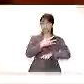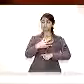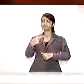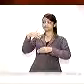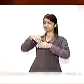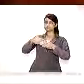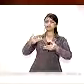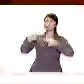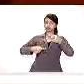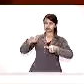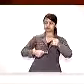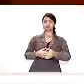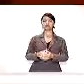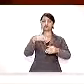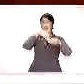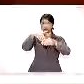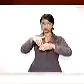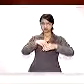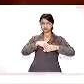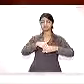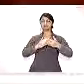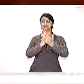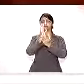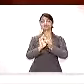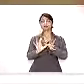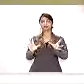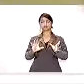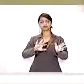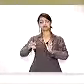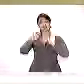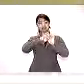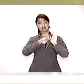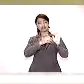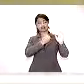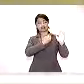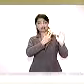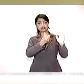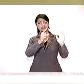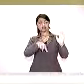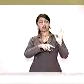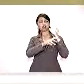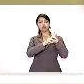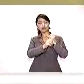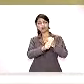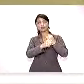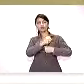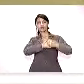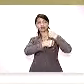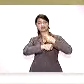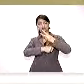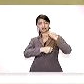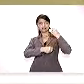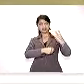que estão em discussão ação aprovad item 26 prestação de contas dos anos 2013